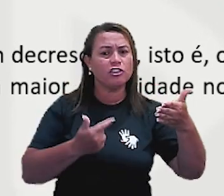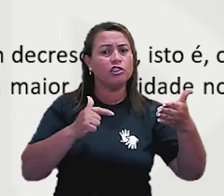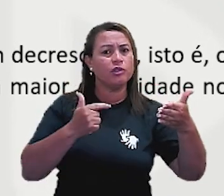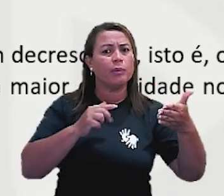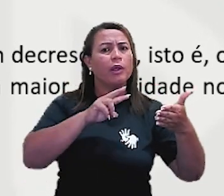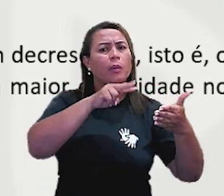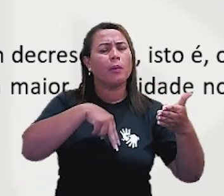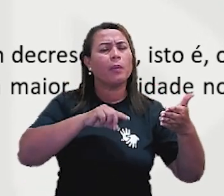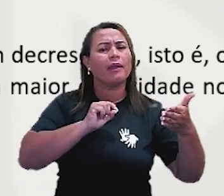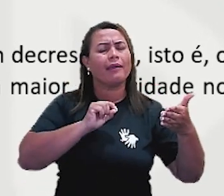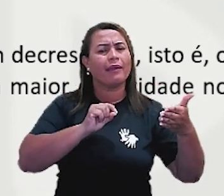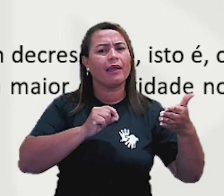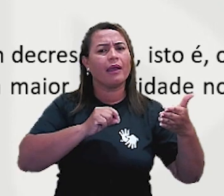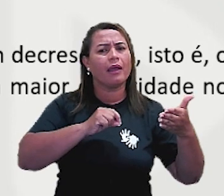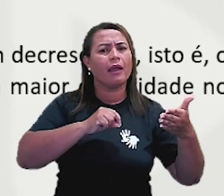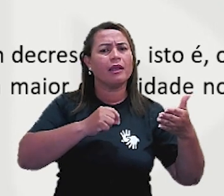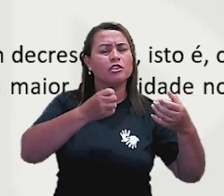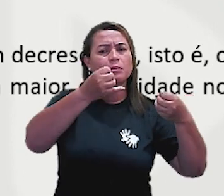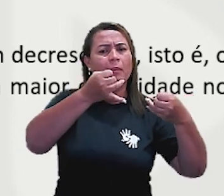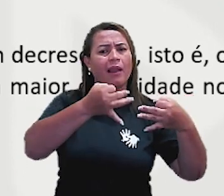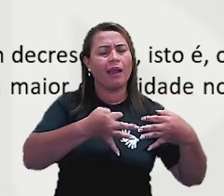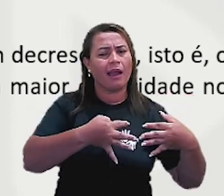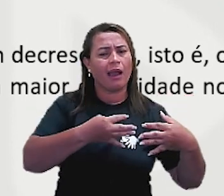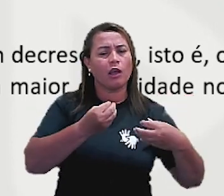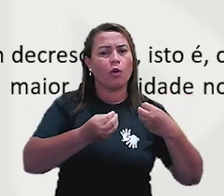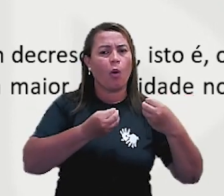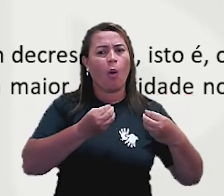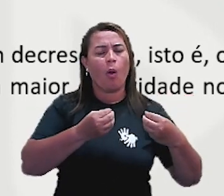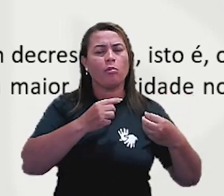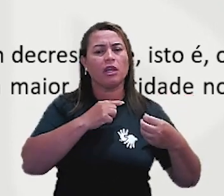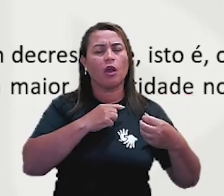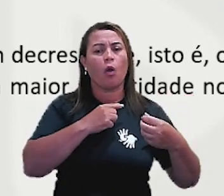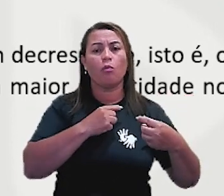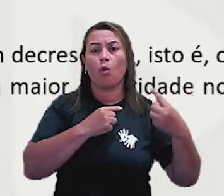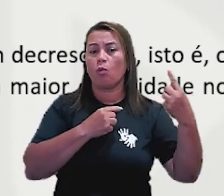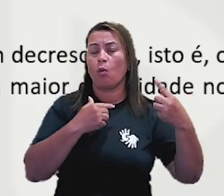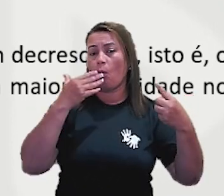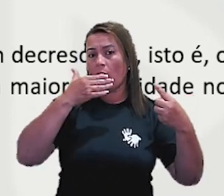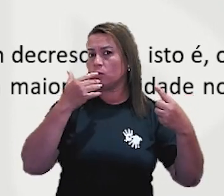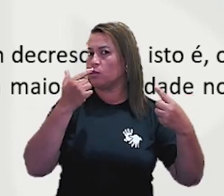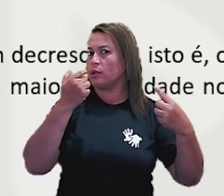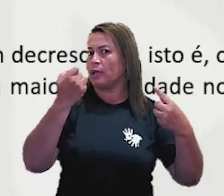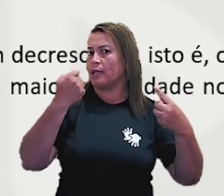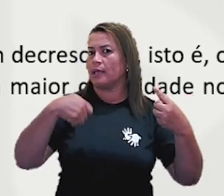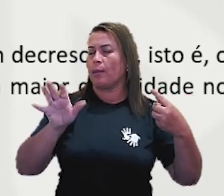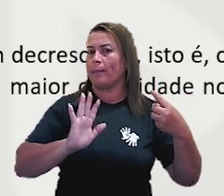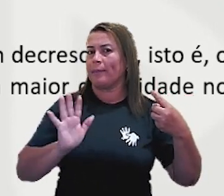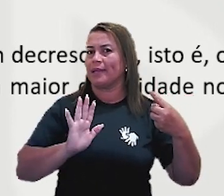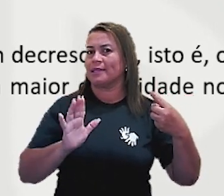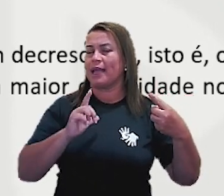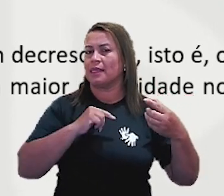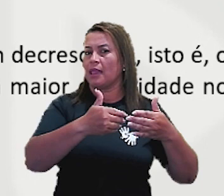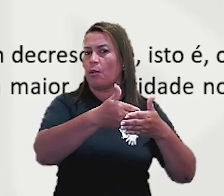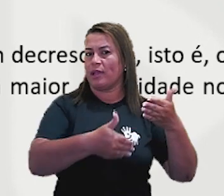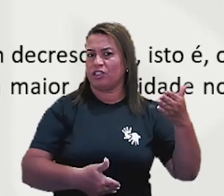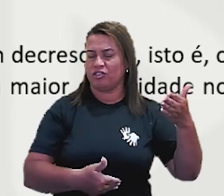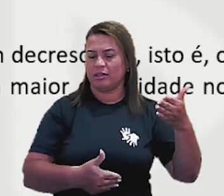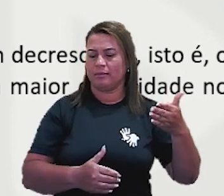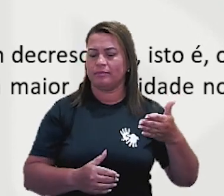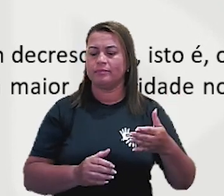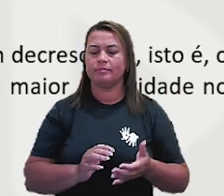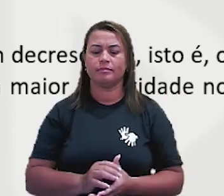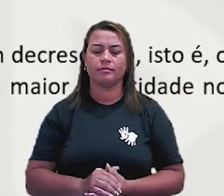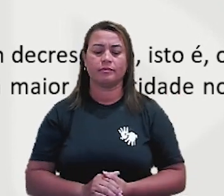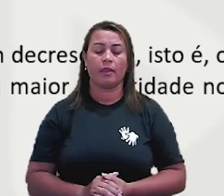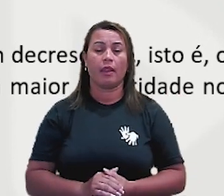ingredientes, se ele for um ingrediente único, como por exemplo o açúcar, então ele não tem a obrigatoriedade de ter essa lista de ingredientes.